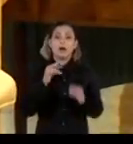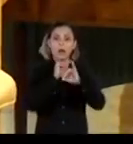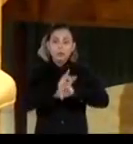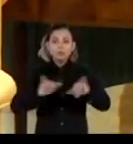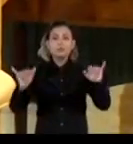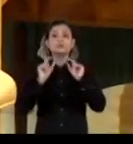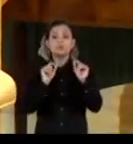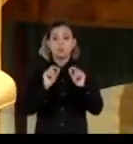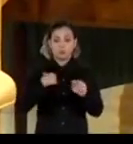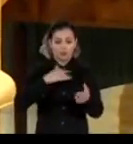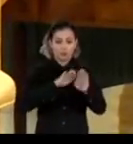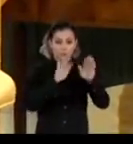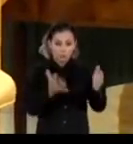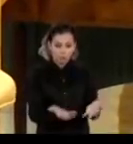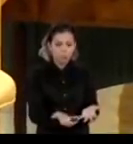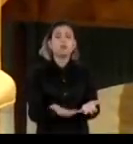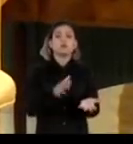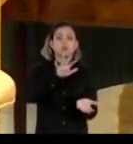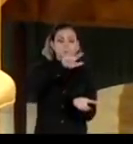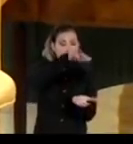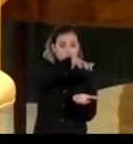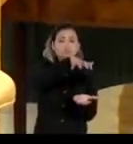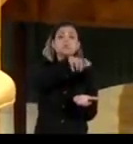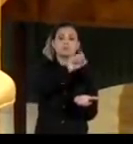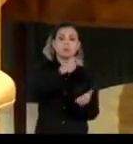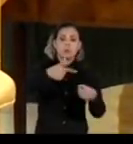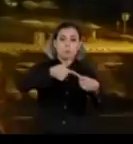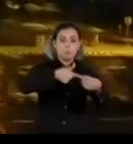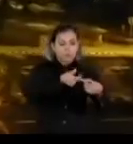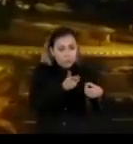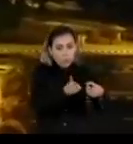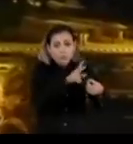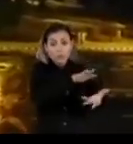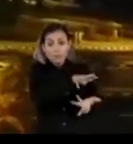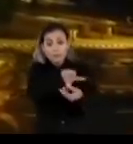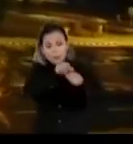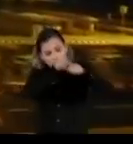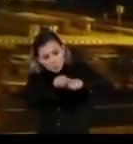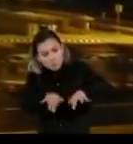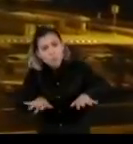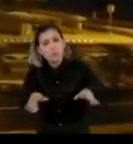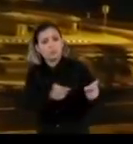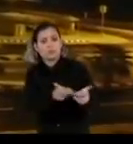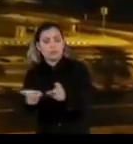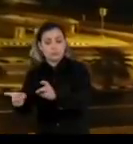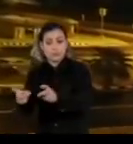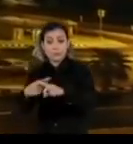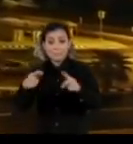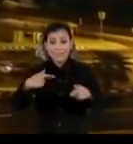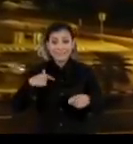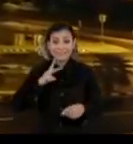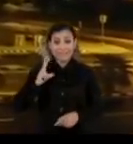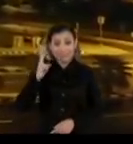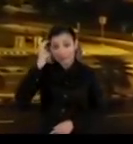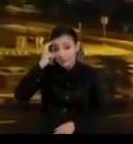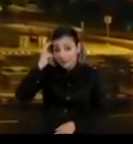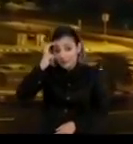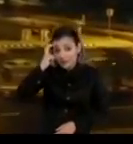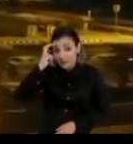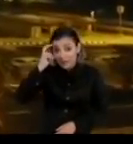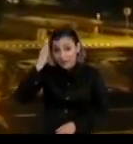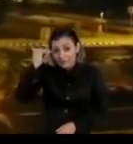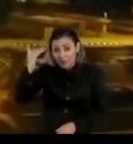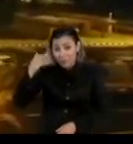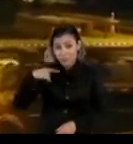uso de estoques de emergência para manter o abastecimento no mundo. O ataque às instalações da petroleira